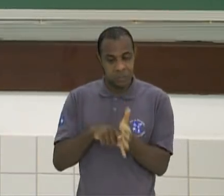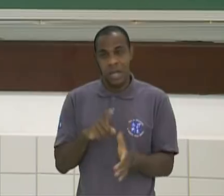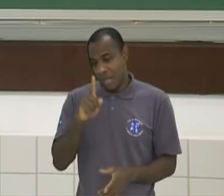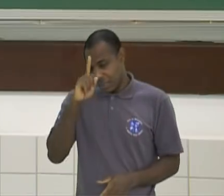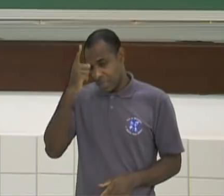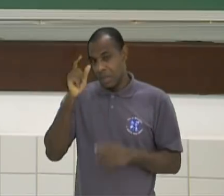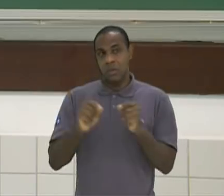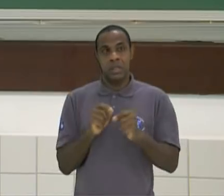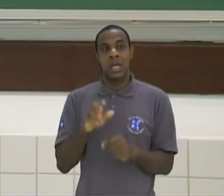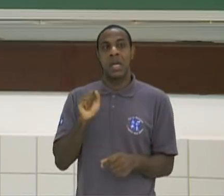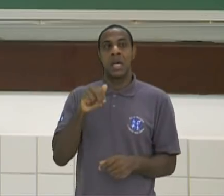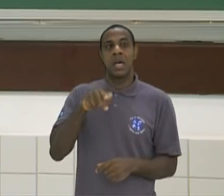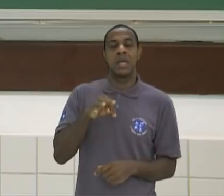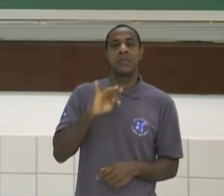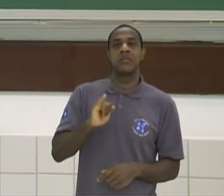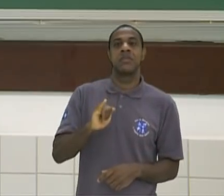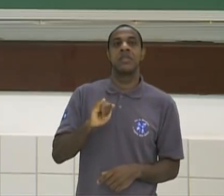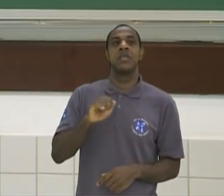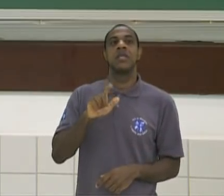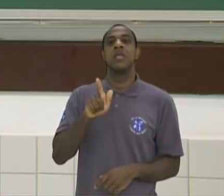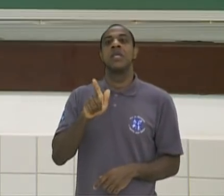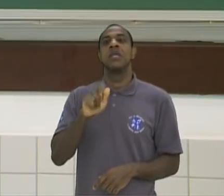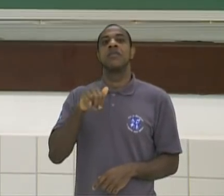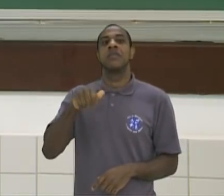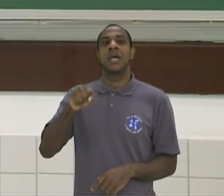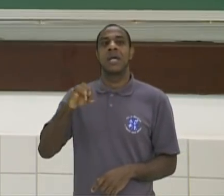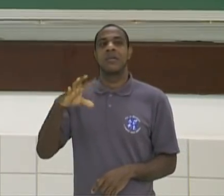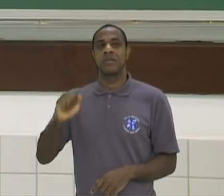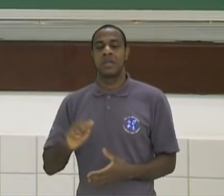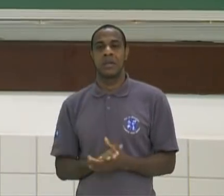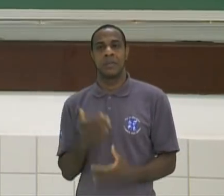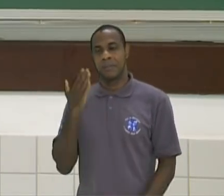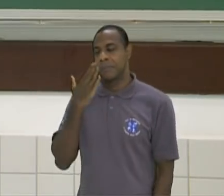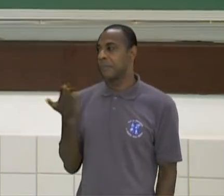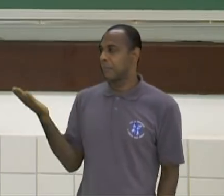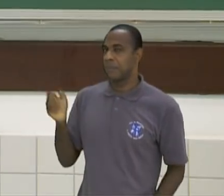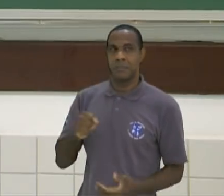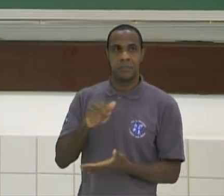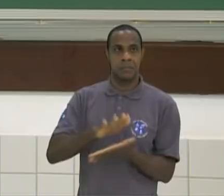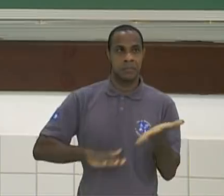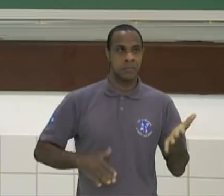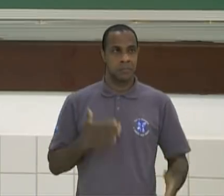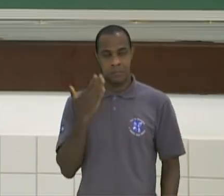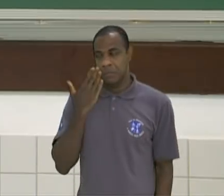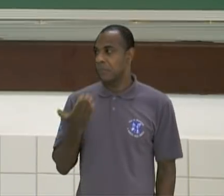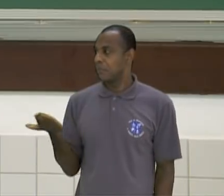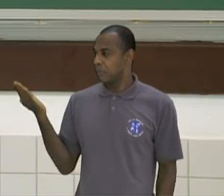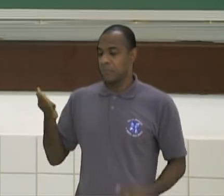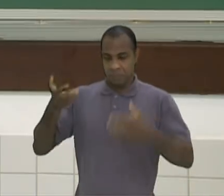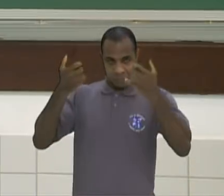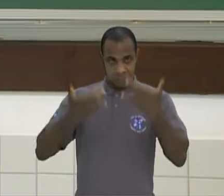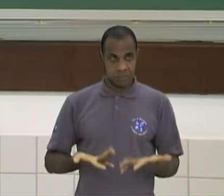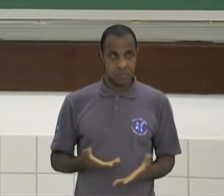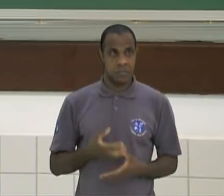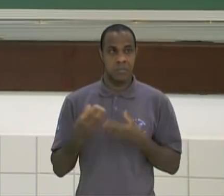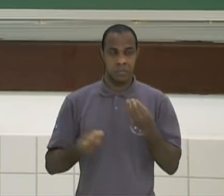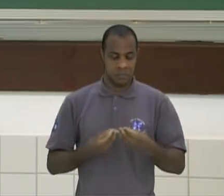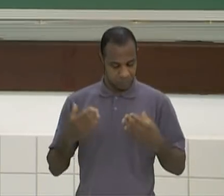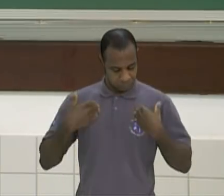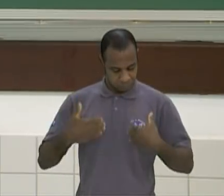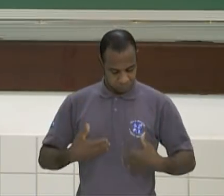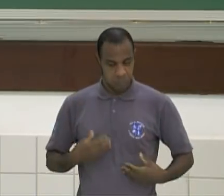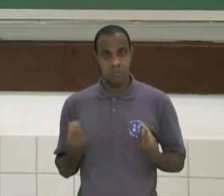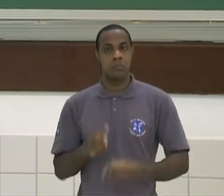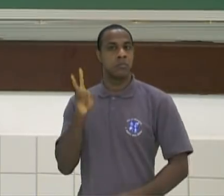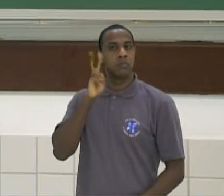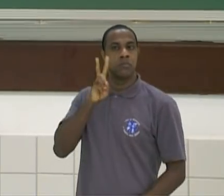da antiginástica, que é o tema da nossa aula de hoje. Bora para o nosso primeiro exercício, então falamos sobre a contextualização